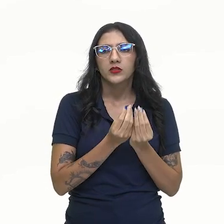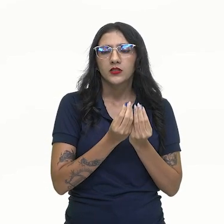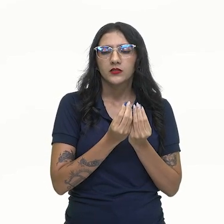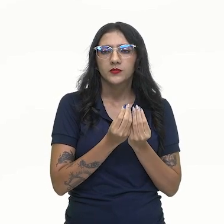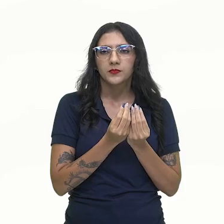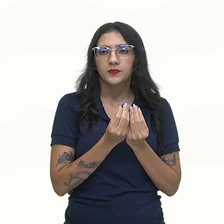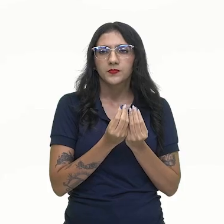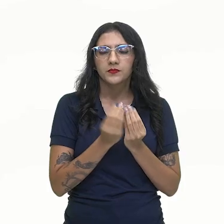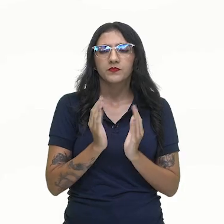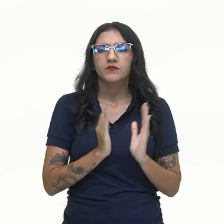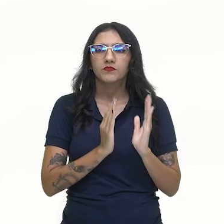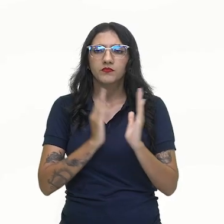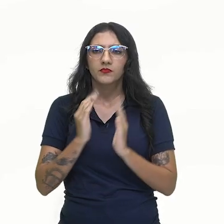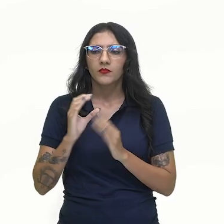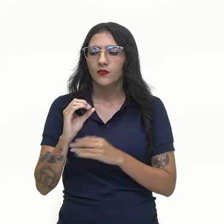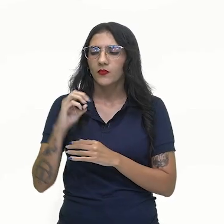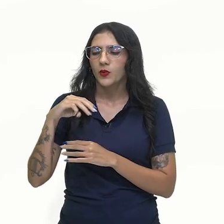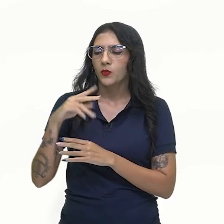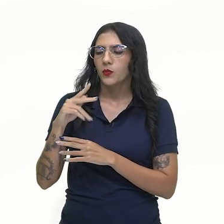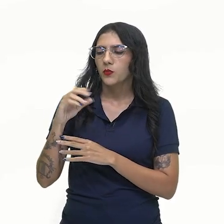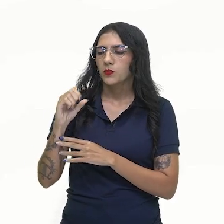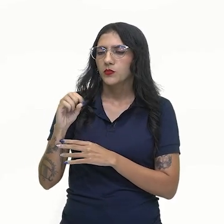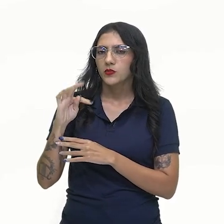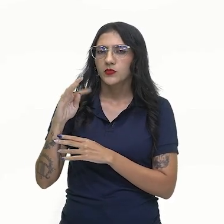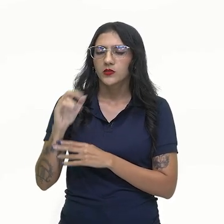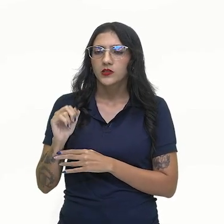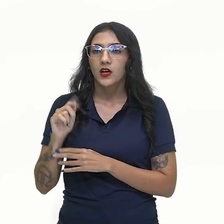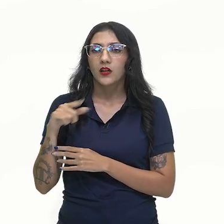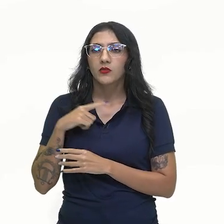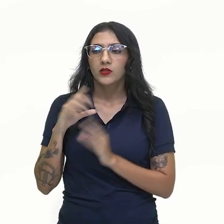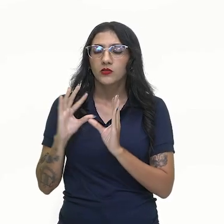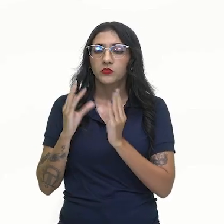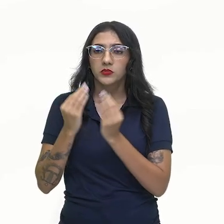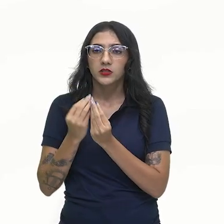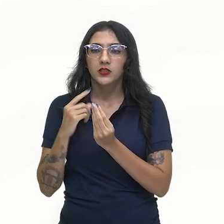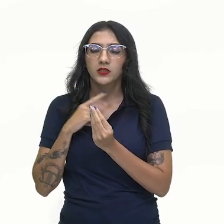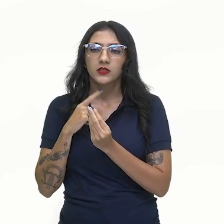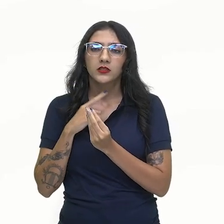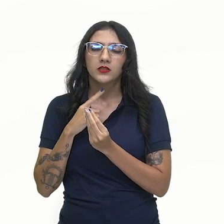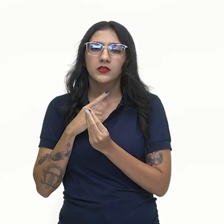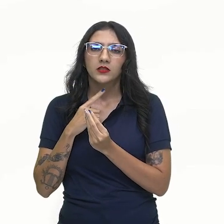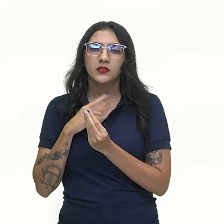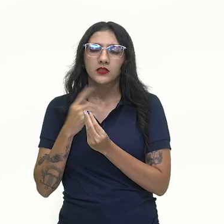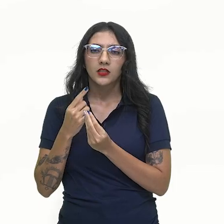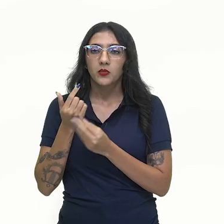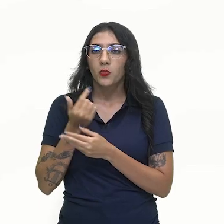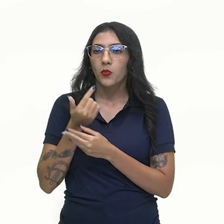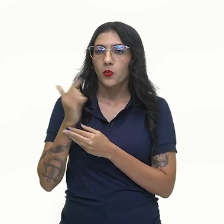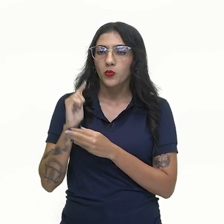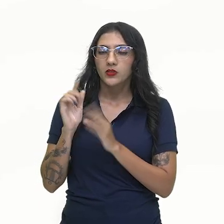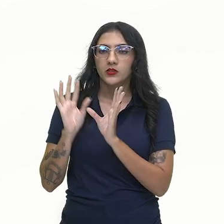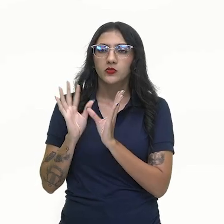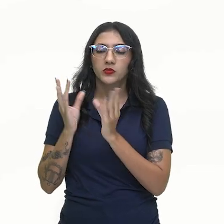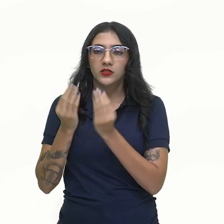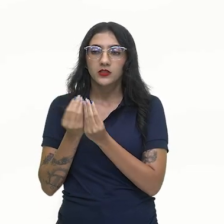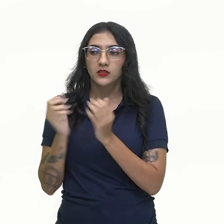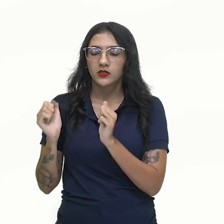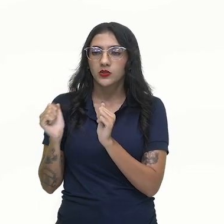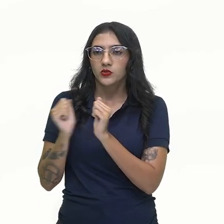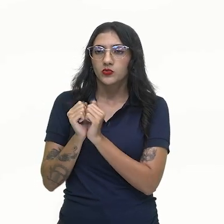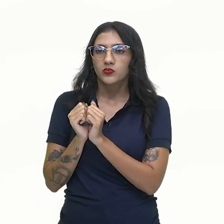E a substância composta são aquelas substâncias que são formadas por elementos